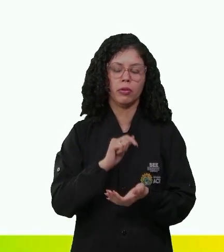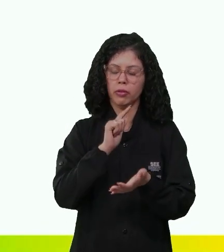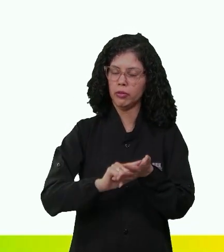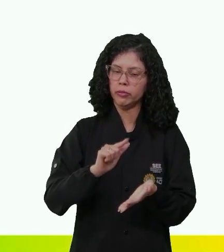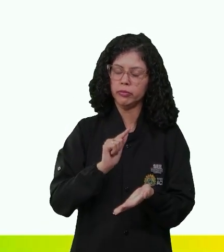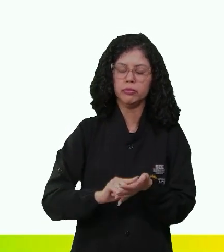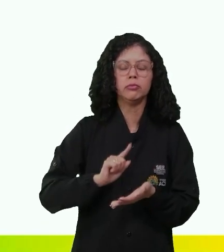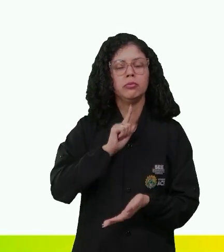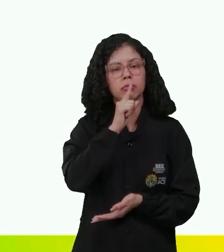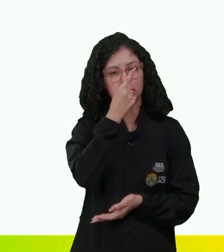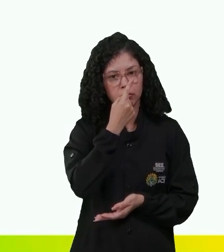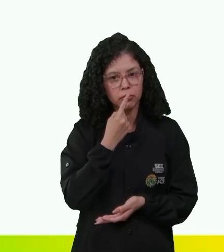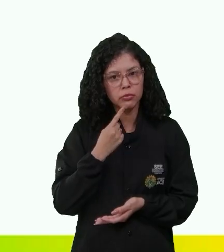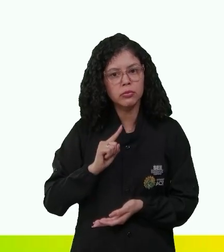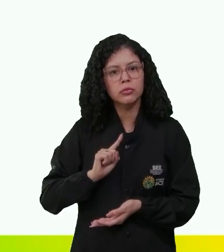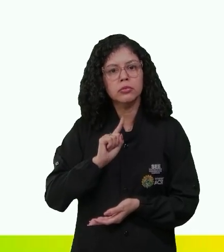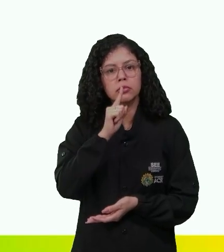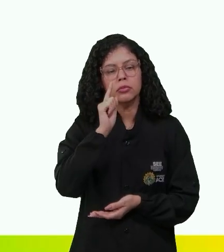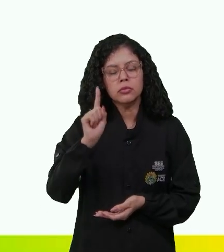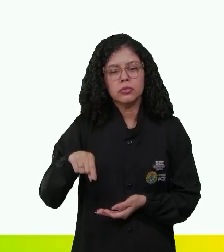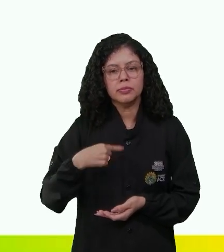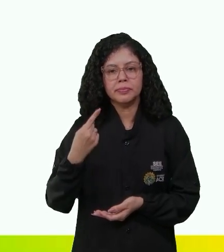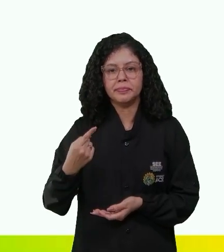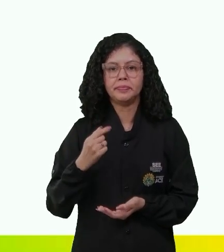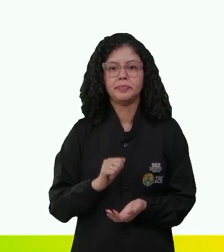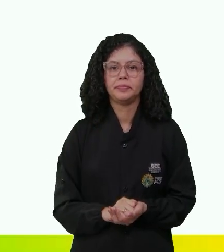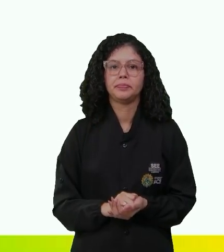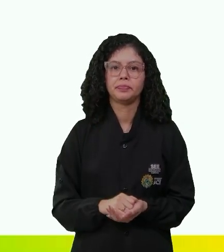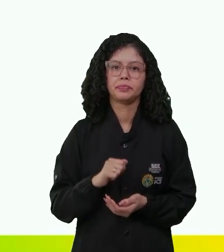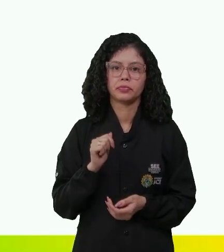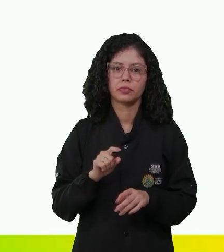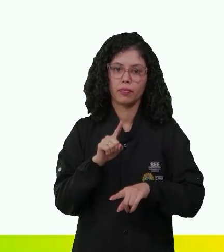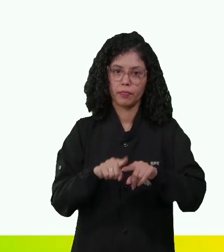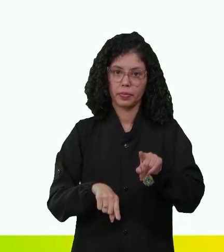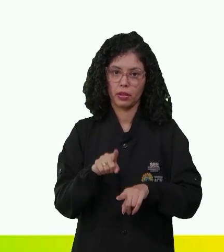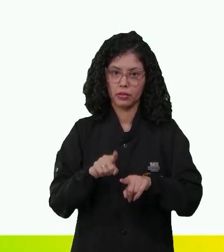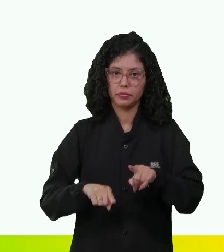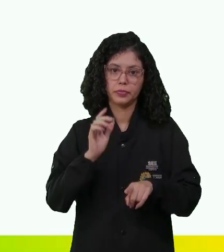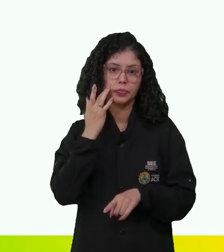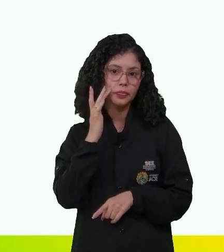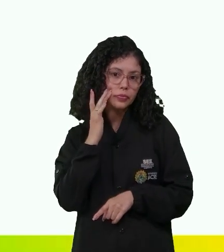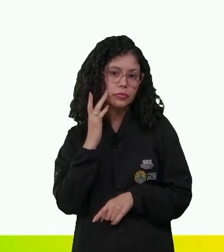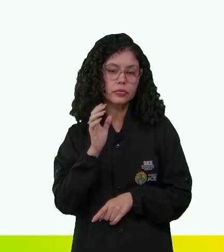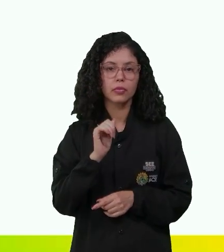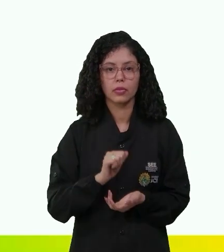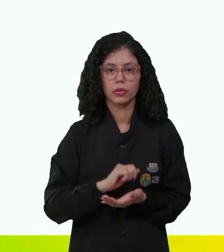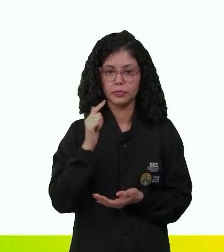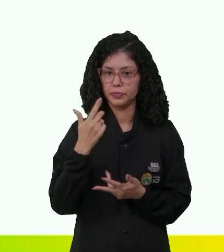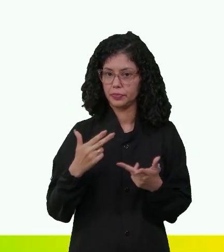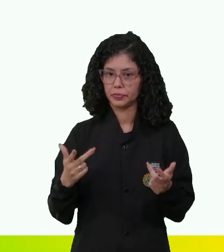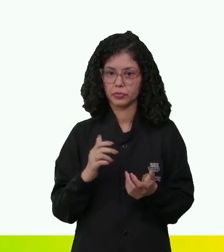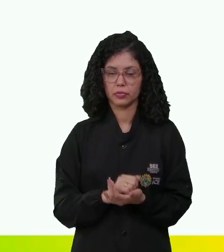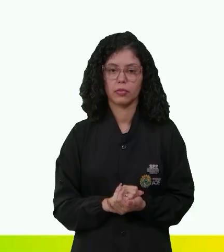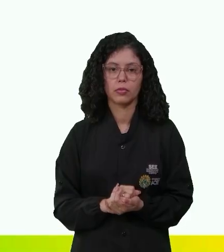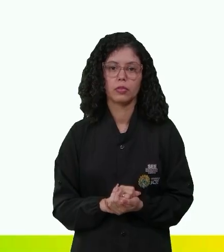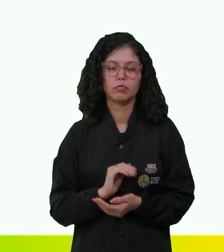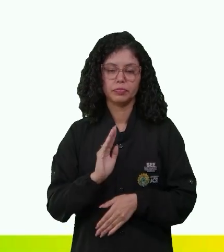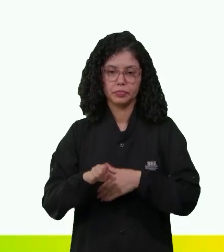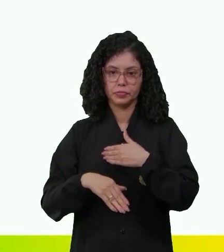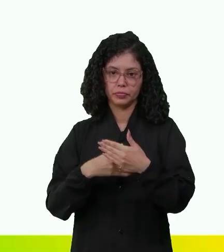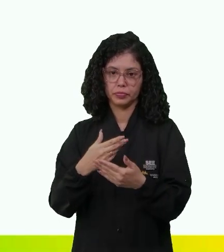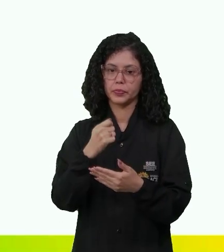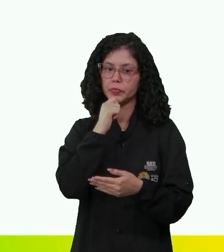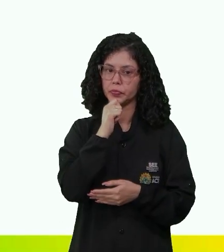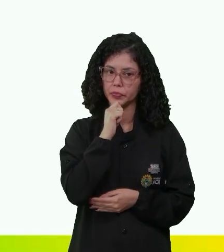de cana-de-açúcar e depois na mineração. E com o surgimento, com o desenvolvimento